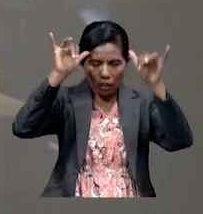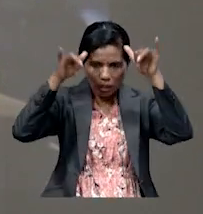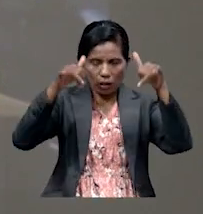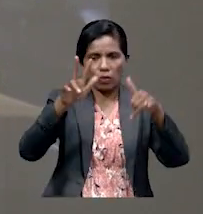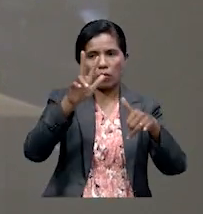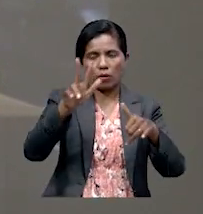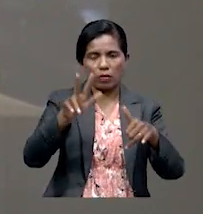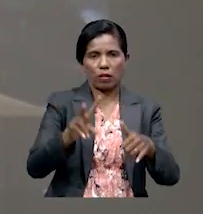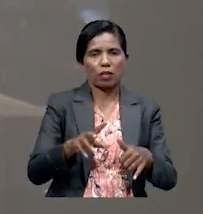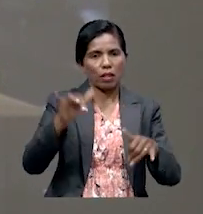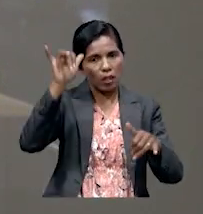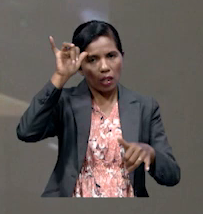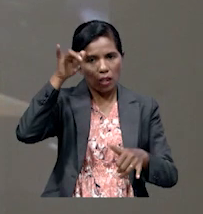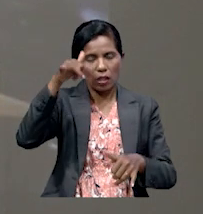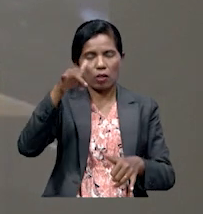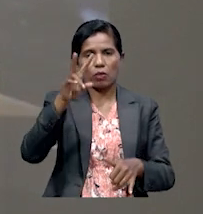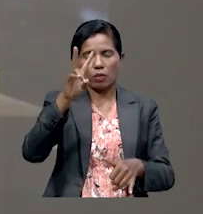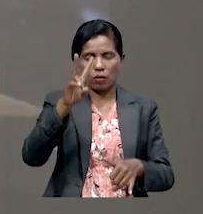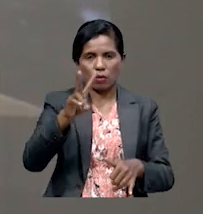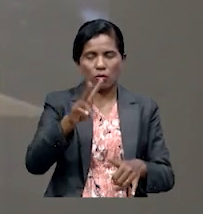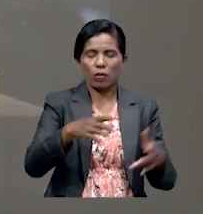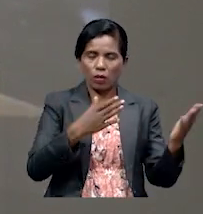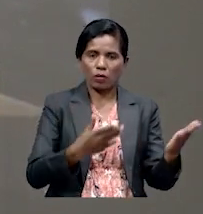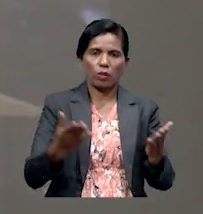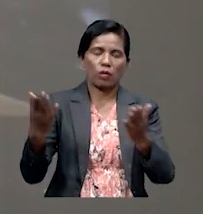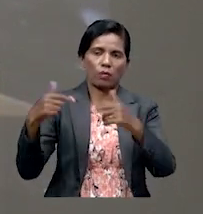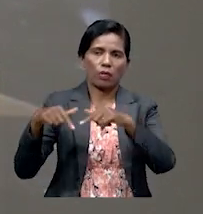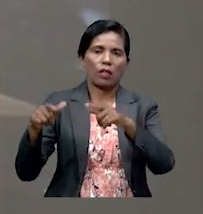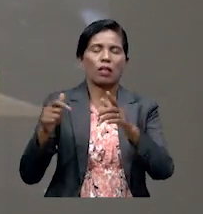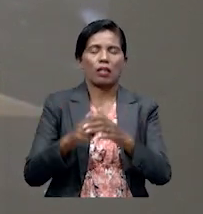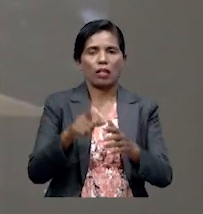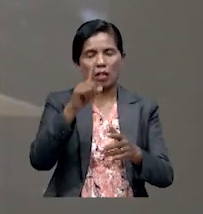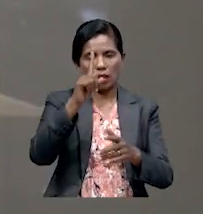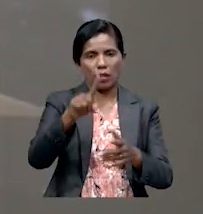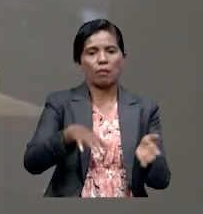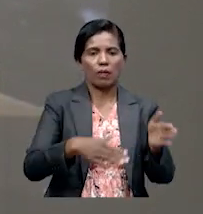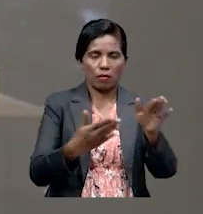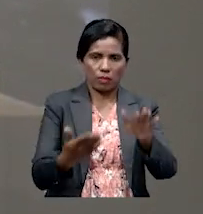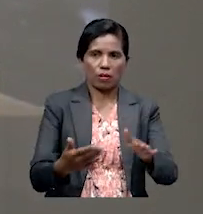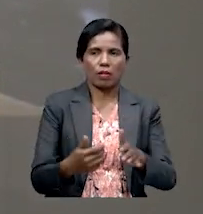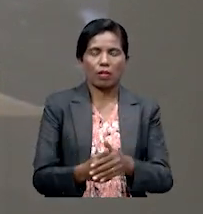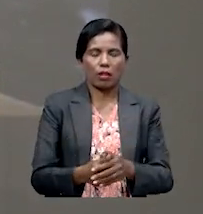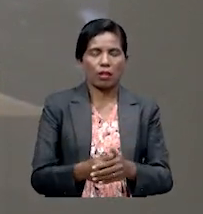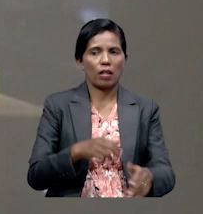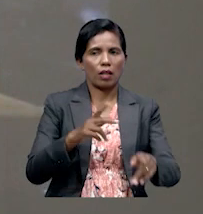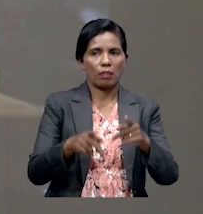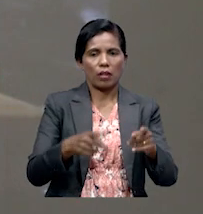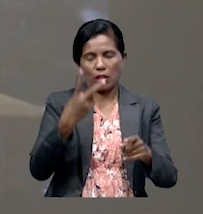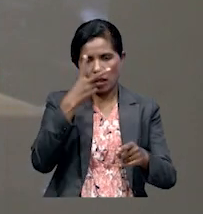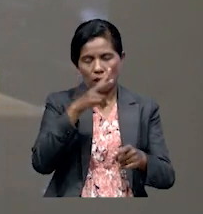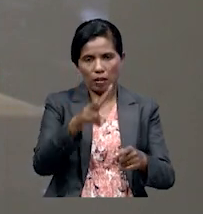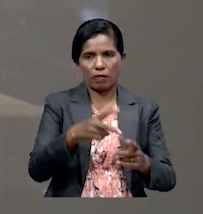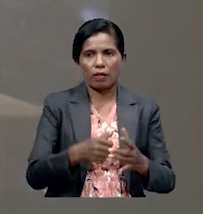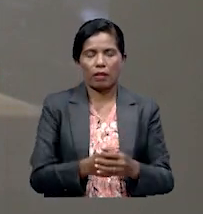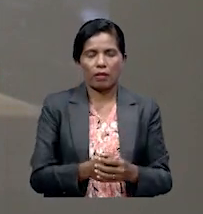ne rua maka nia lori konsegue lori halai liu ida maka husik hela i tos naing ne tomandu ni nia